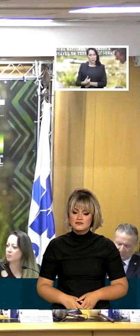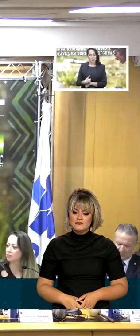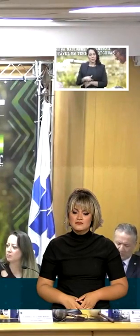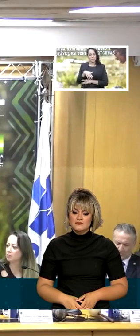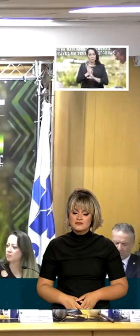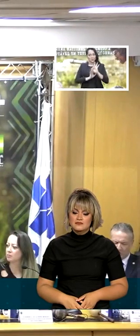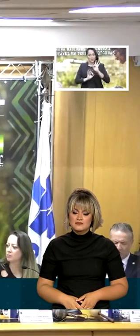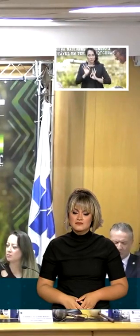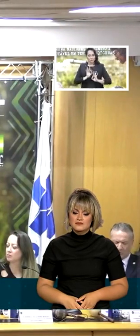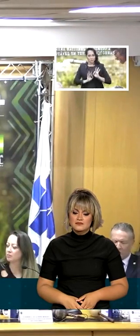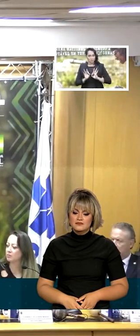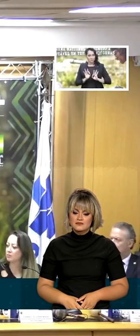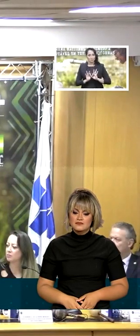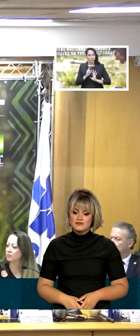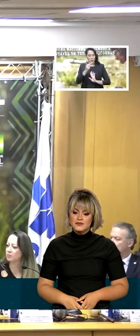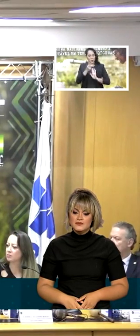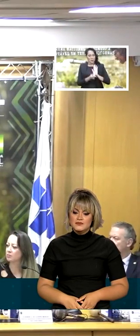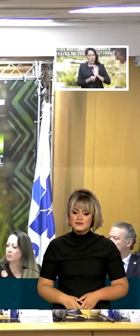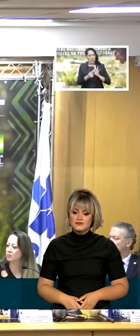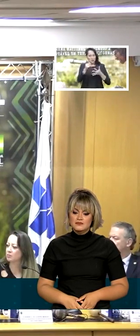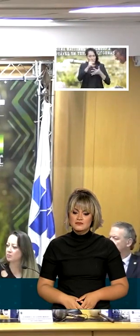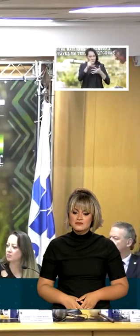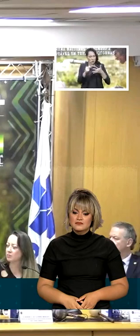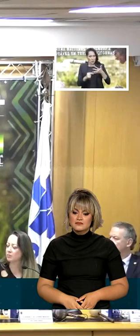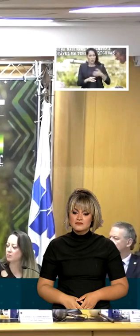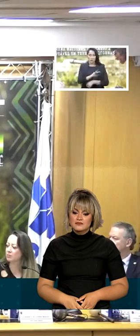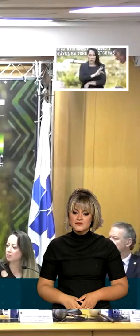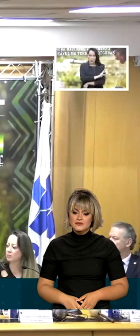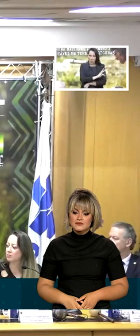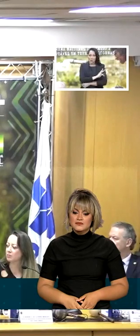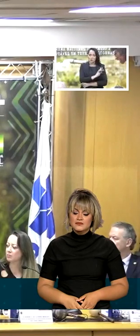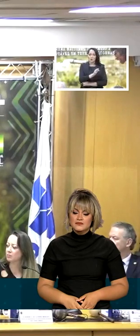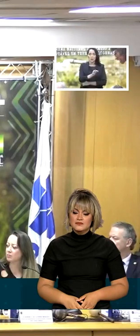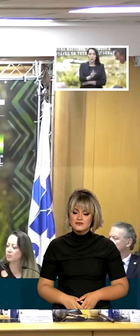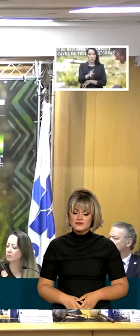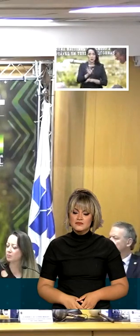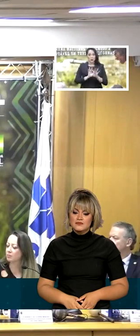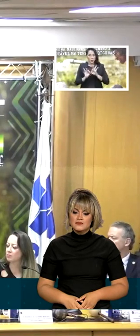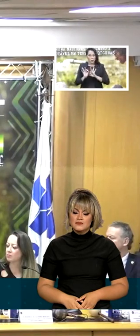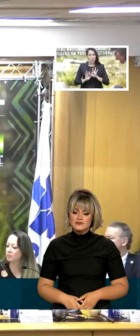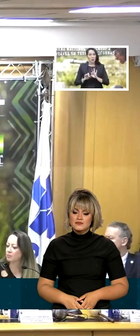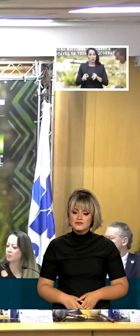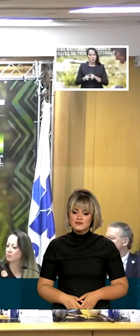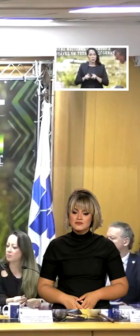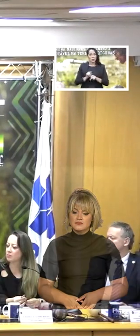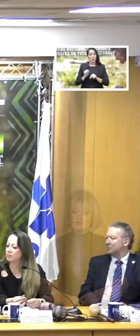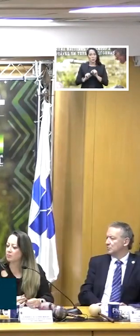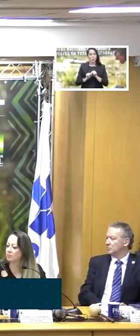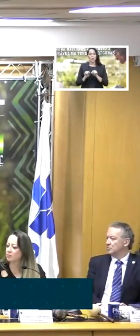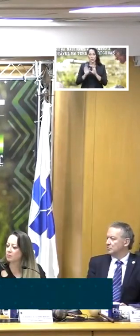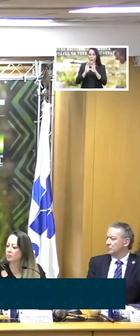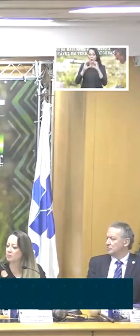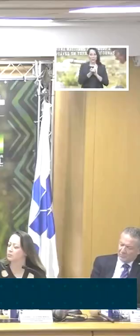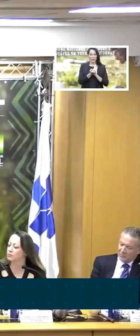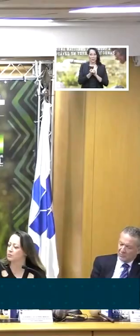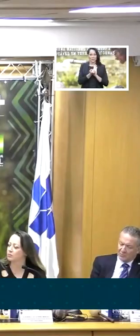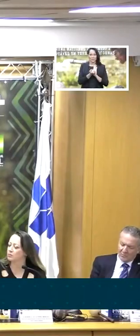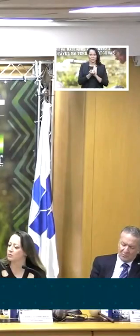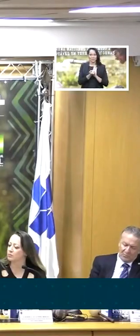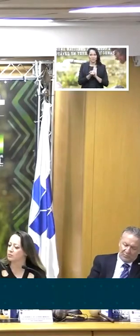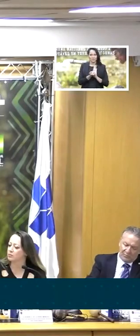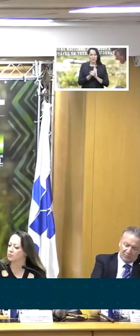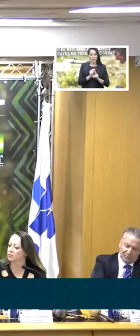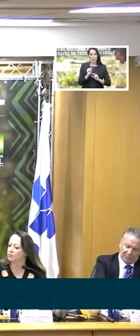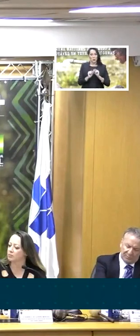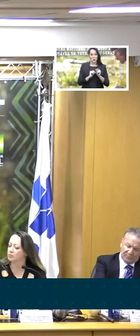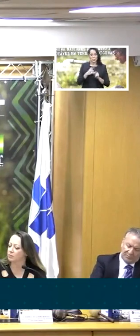planejada com critérios técnicos e foi construída com a comunidade indígena e